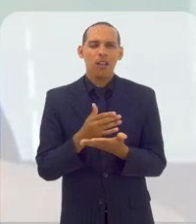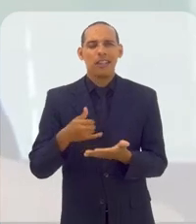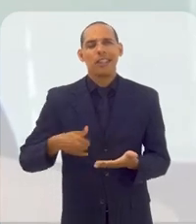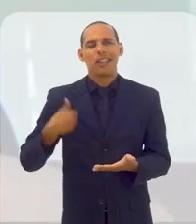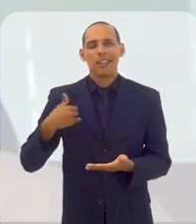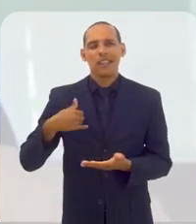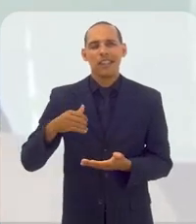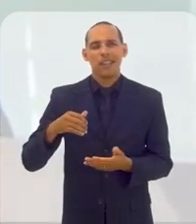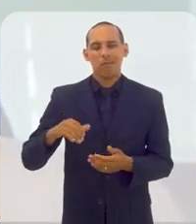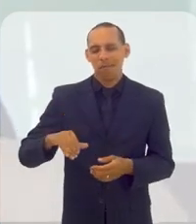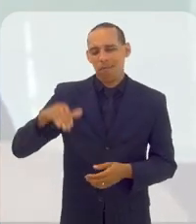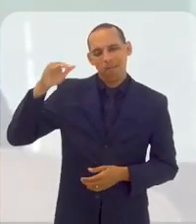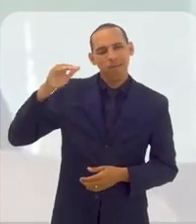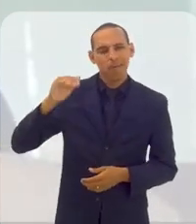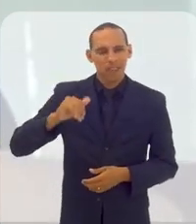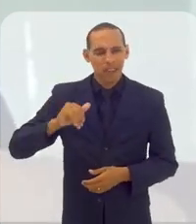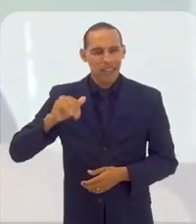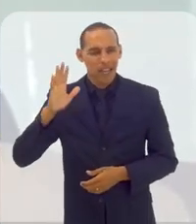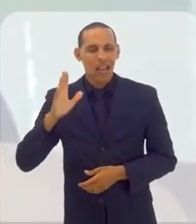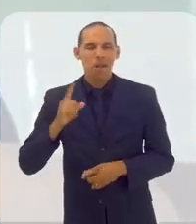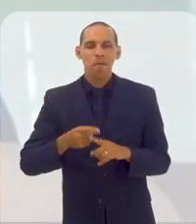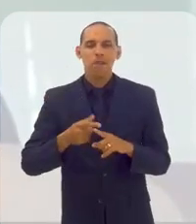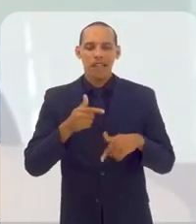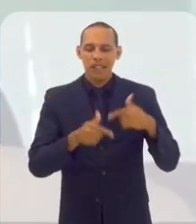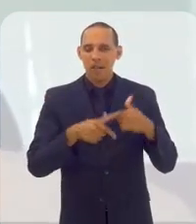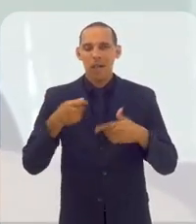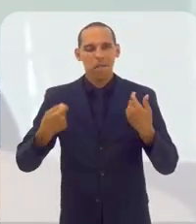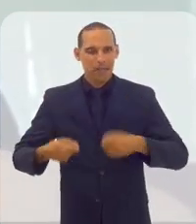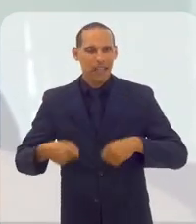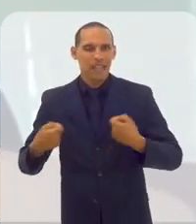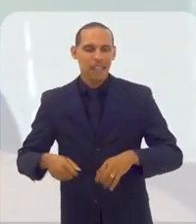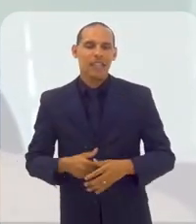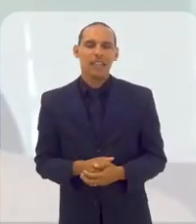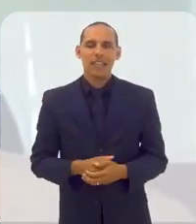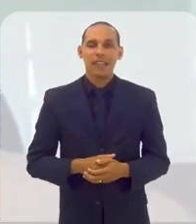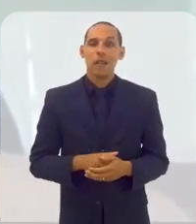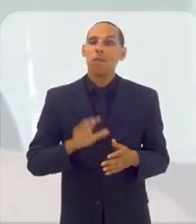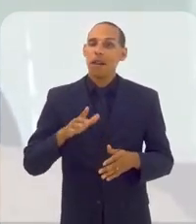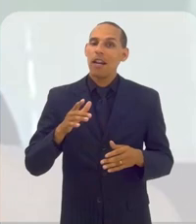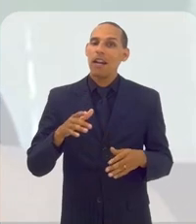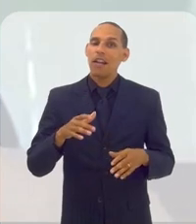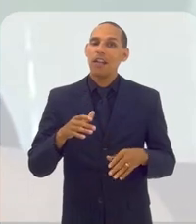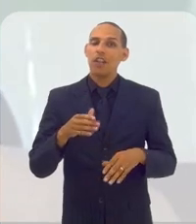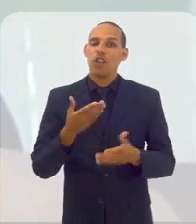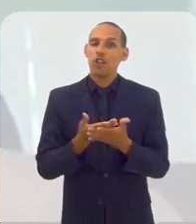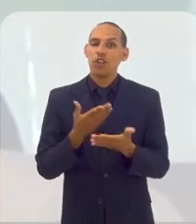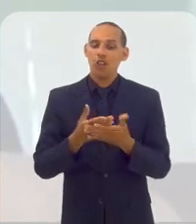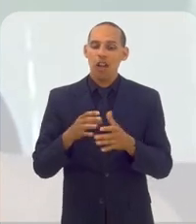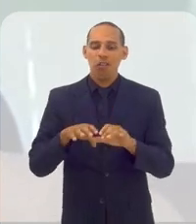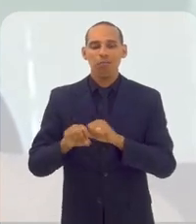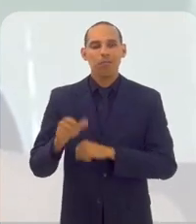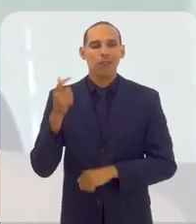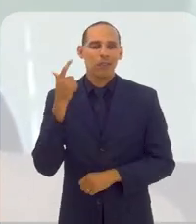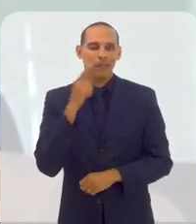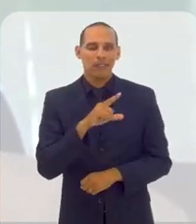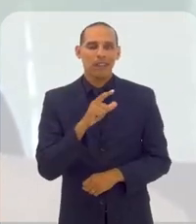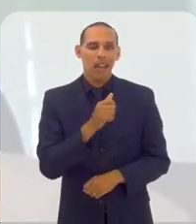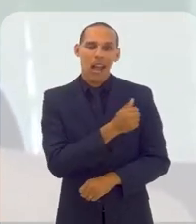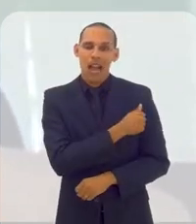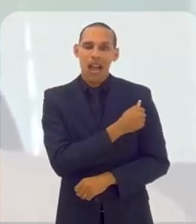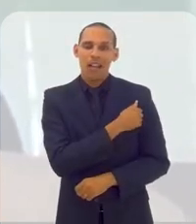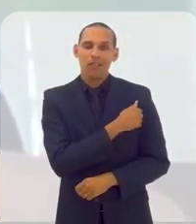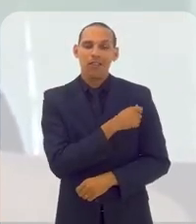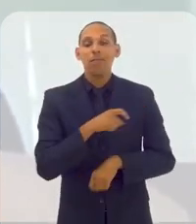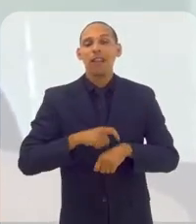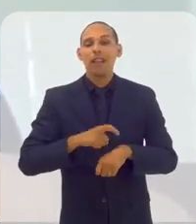passou um pouco do da idade escolar por necessidade de estar trabalhando alguma coisa assim para ela concluir os seus estudos né o aluno consegue